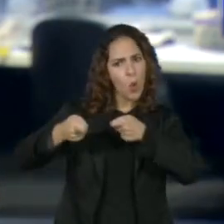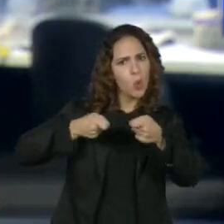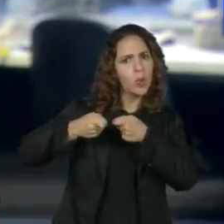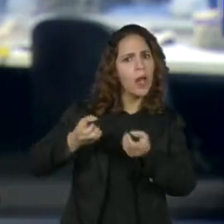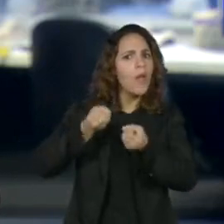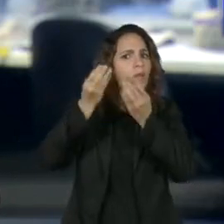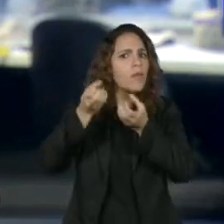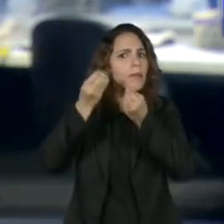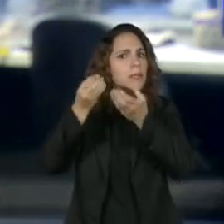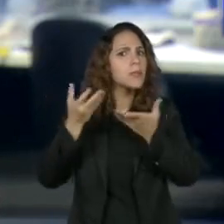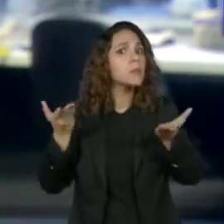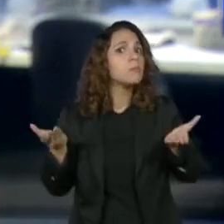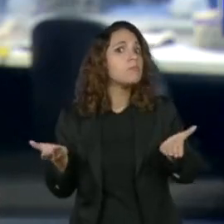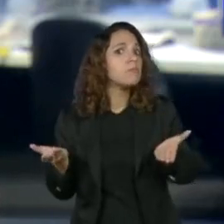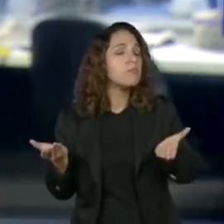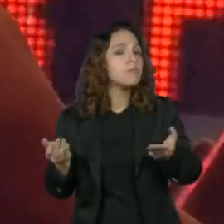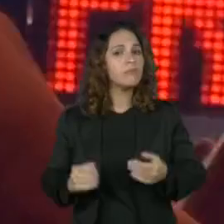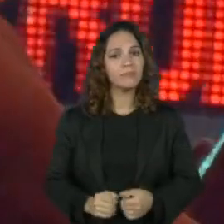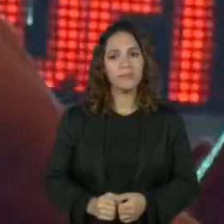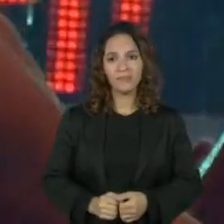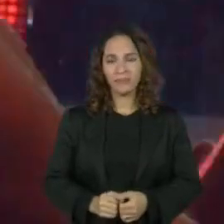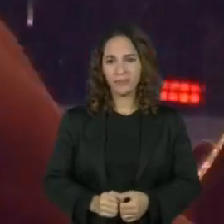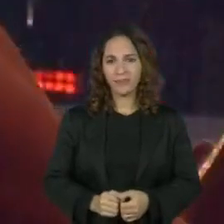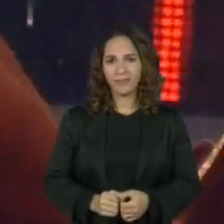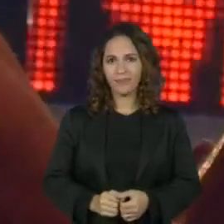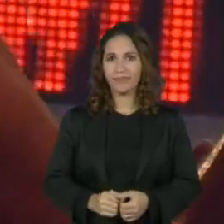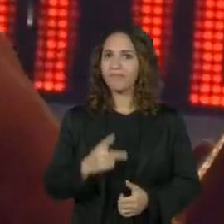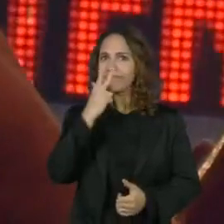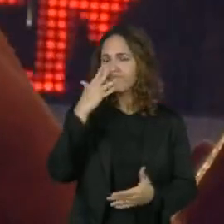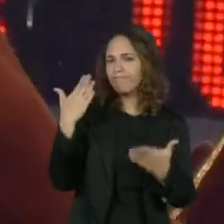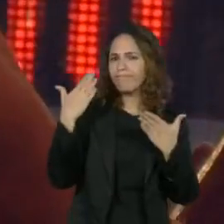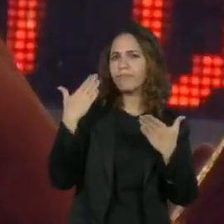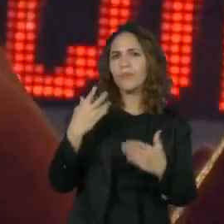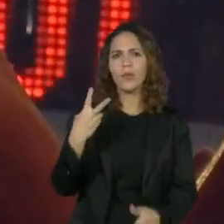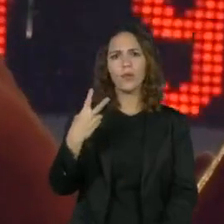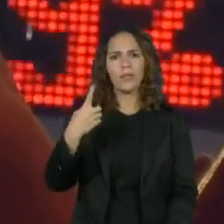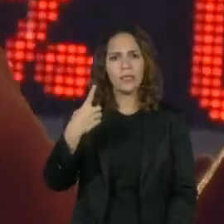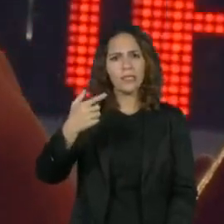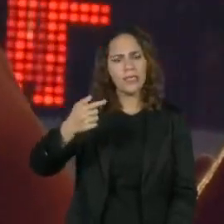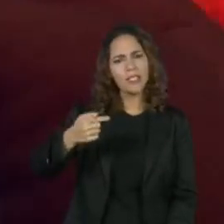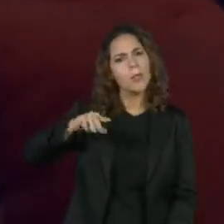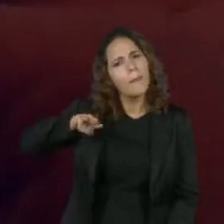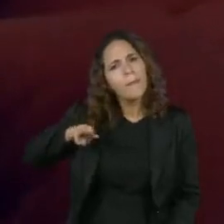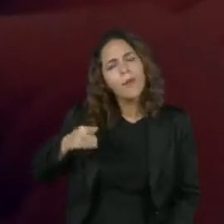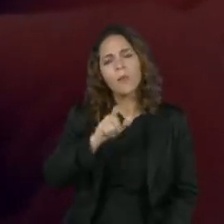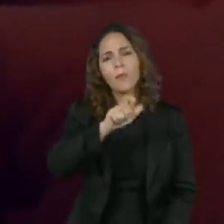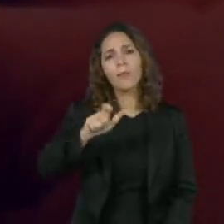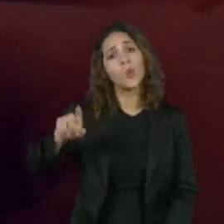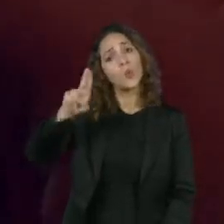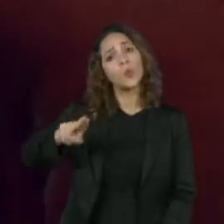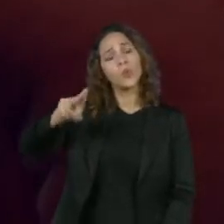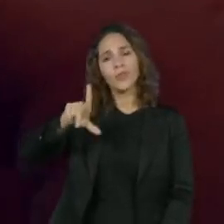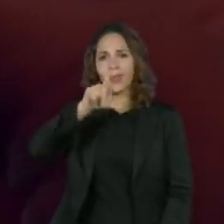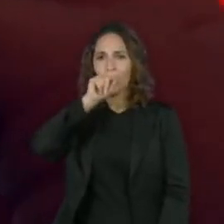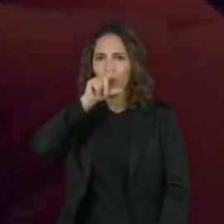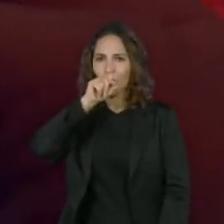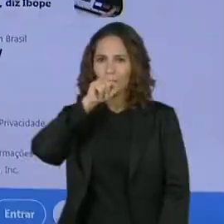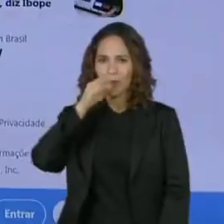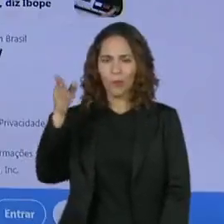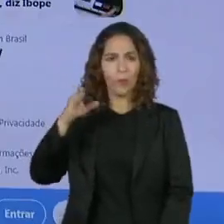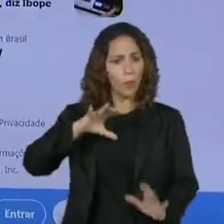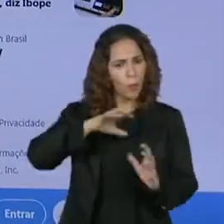que o bilionário passa a ter sobre a informação a estimativa é de que mais de 217 milhões de pessoas utilizem a